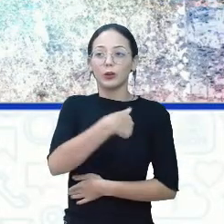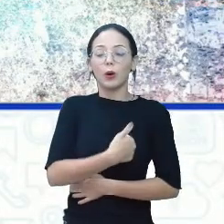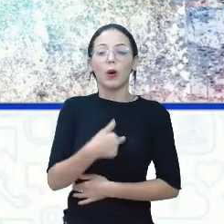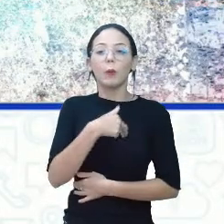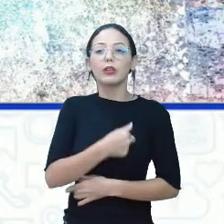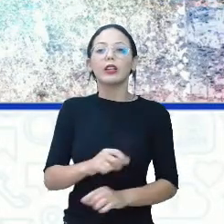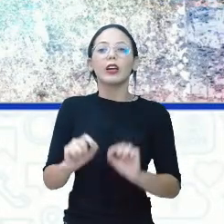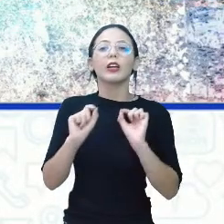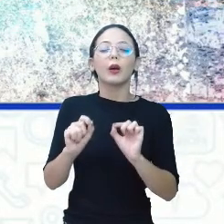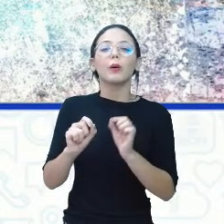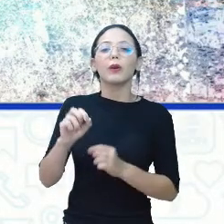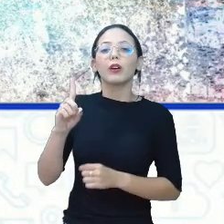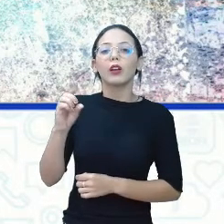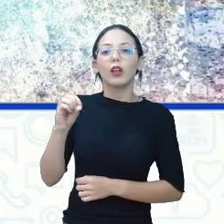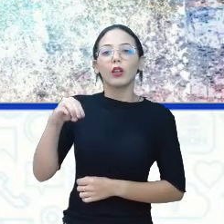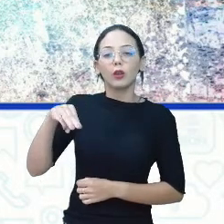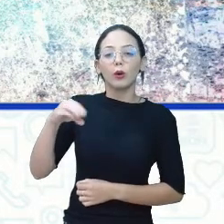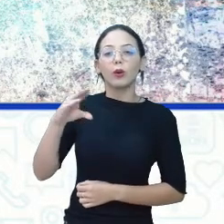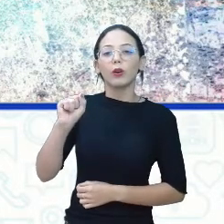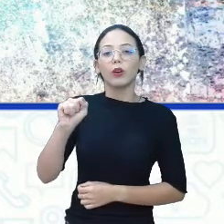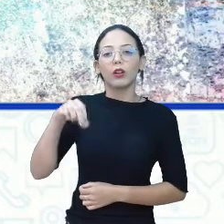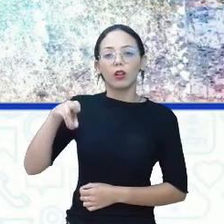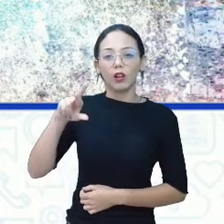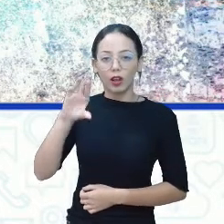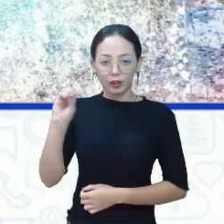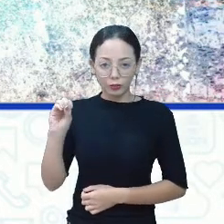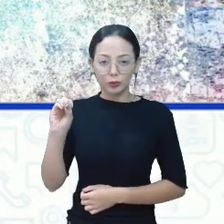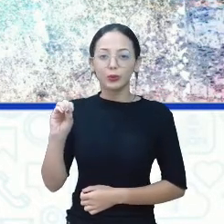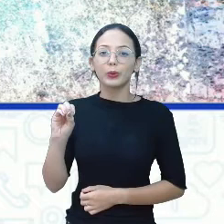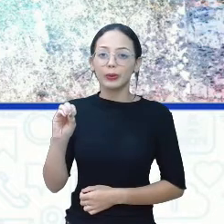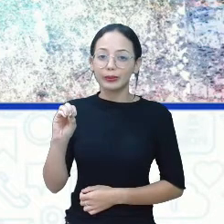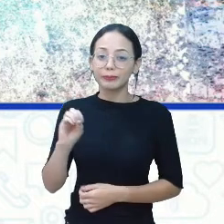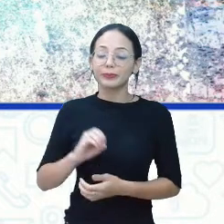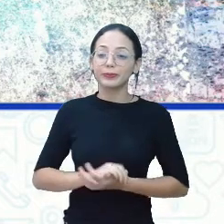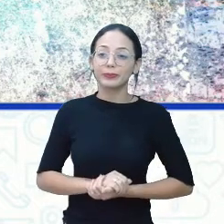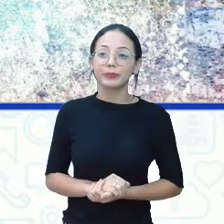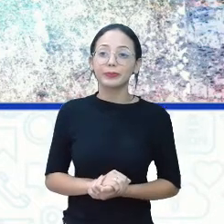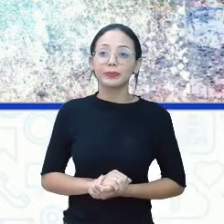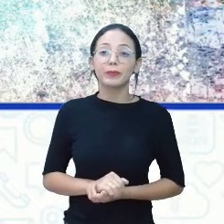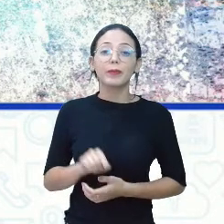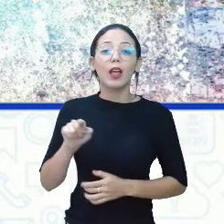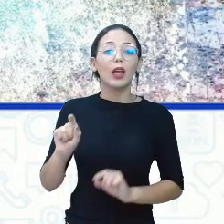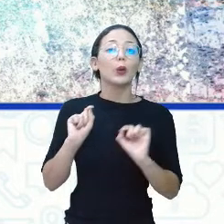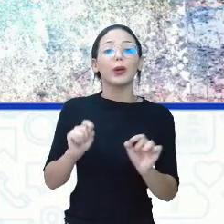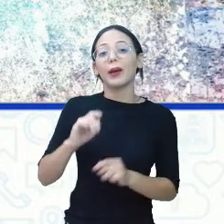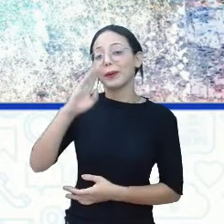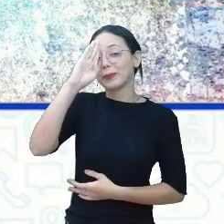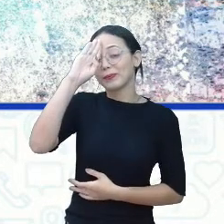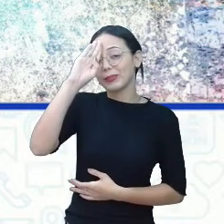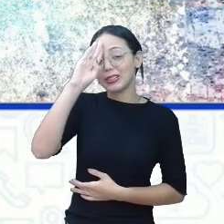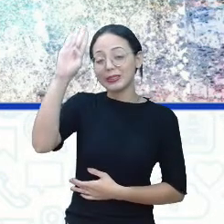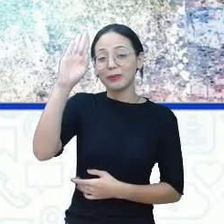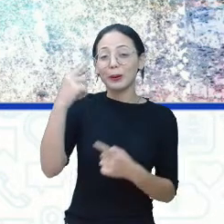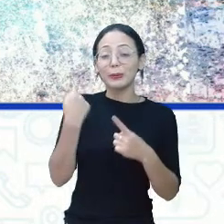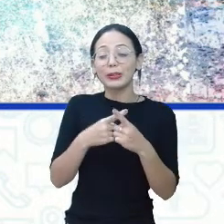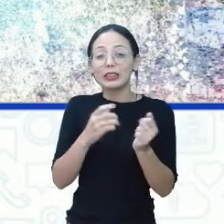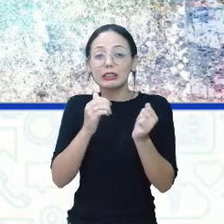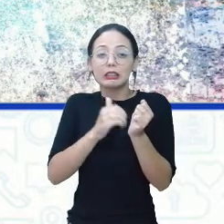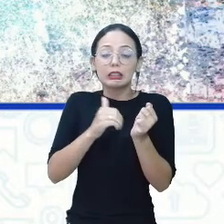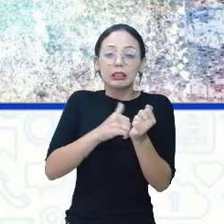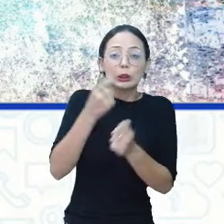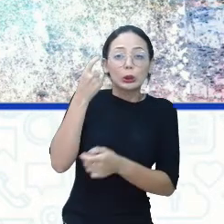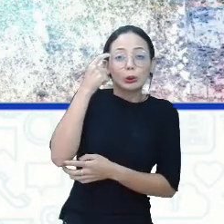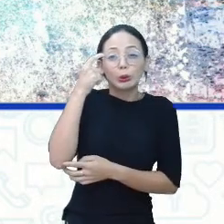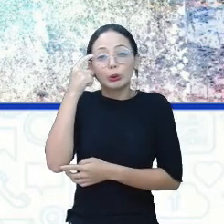é Dom Casmurro, né? Famoso Dom Casmurro de Machado de Assis. Então, ele é o maior representante, porque aí fica um mistério aberto.